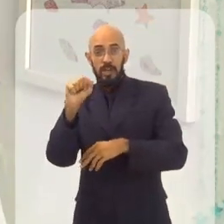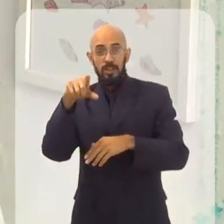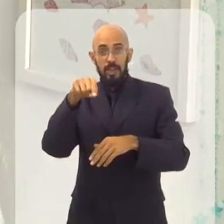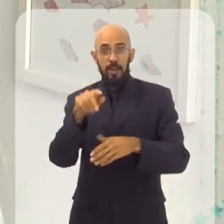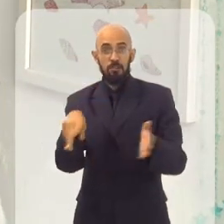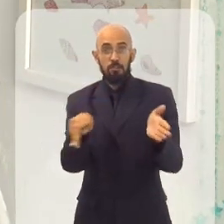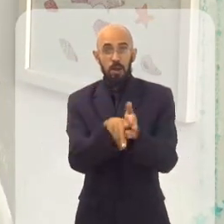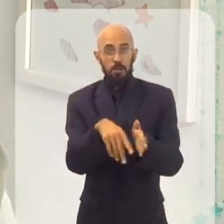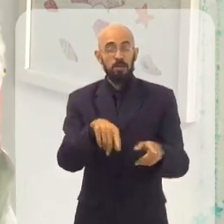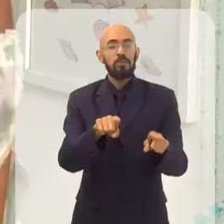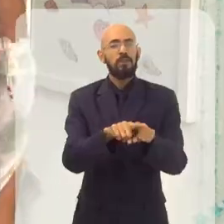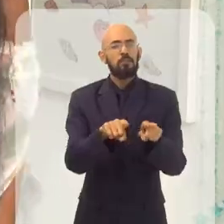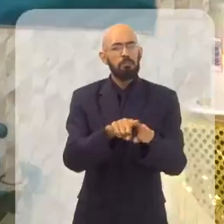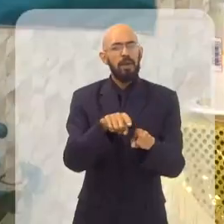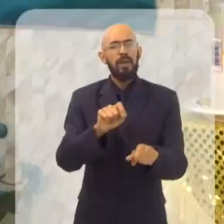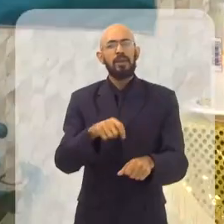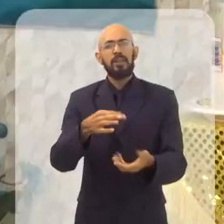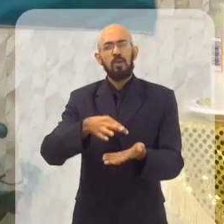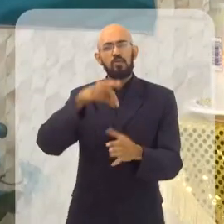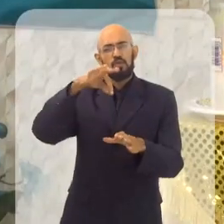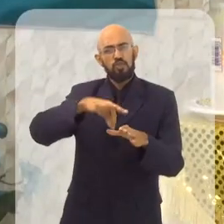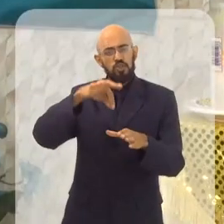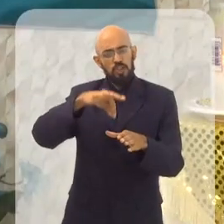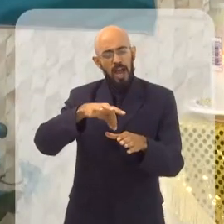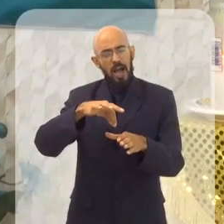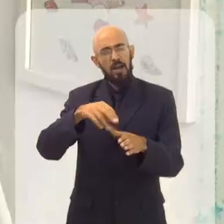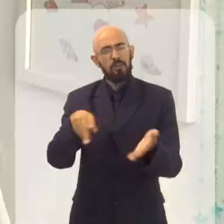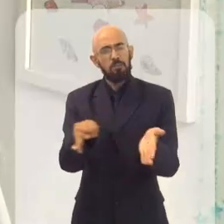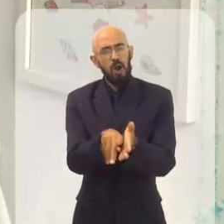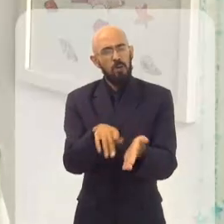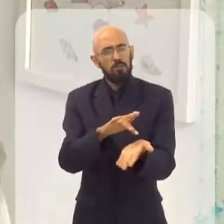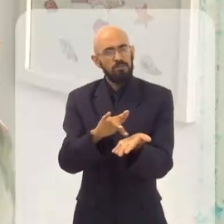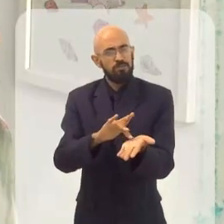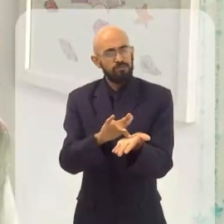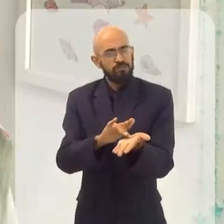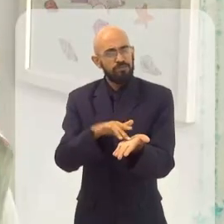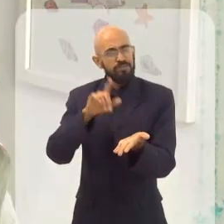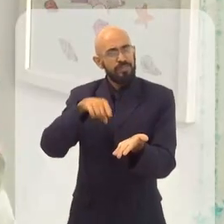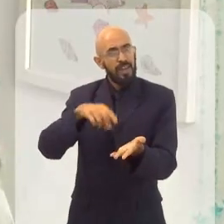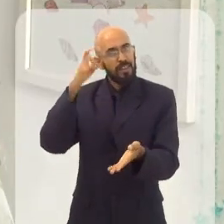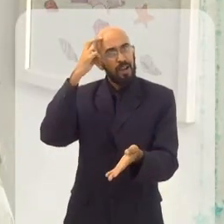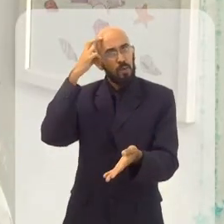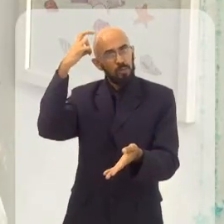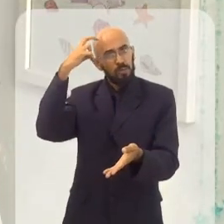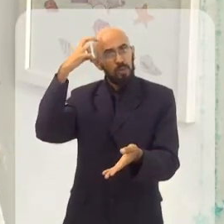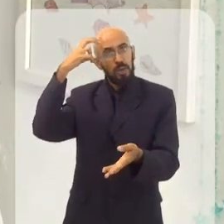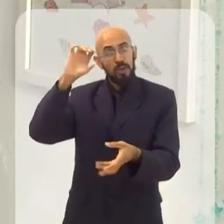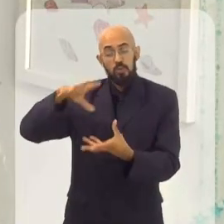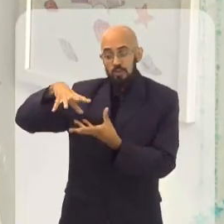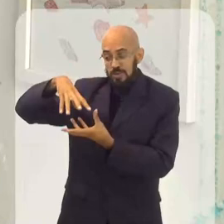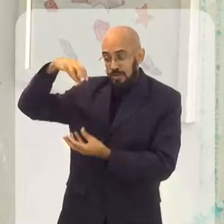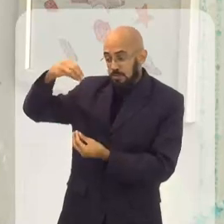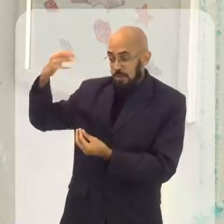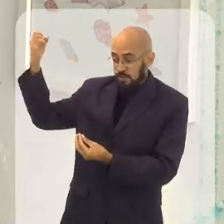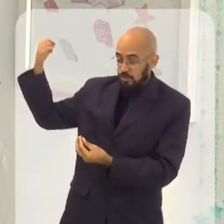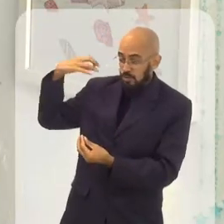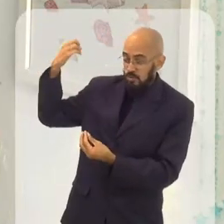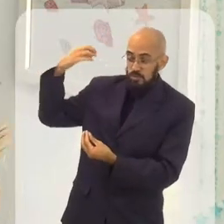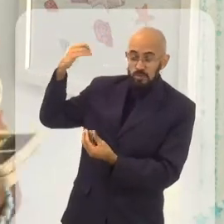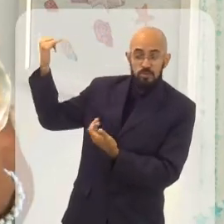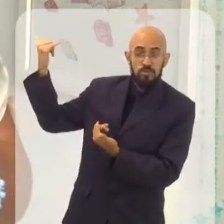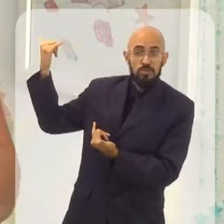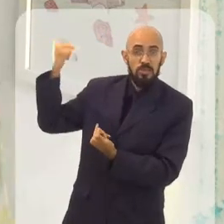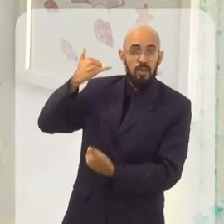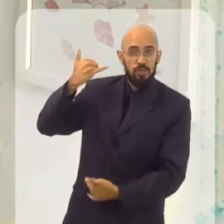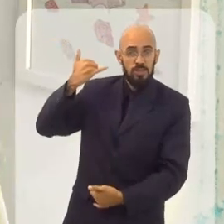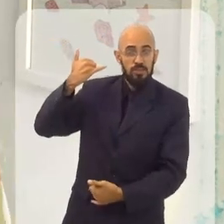chai romano, que é o chá cigano. Então, muita coisa se mantém trazidas pelas entidades, né? Então, é interessante isso, porque